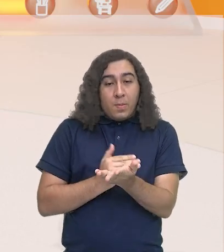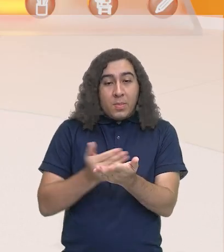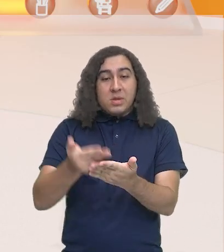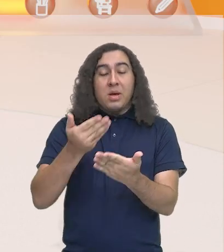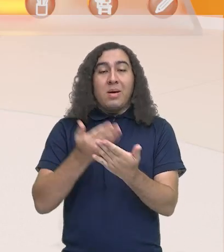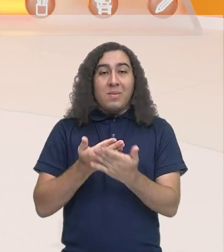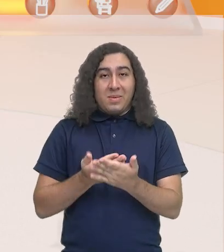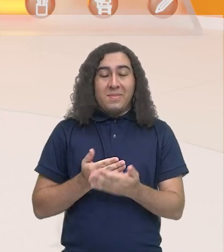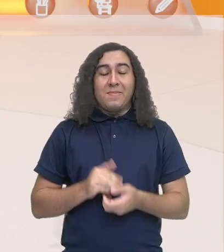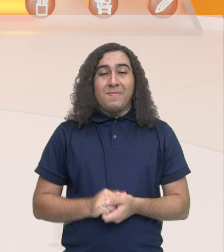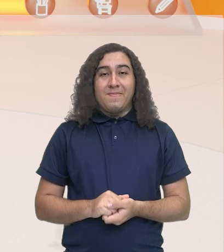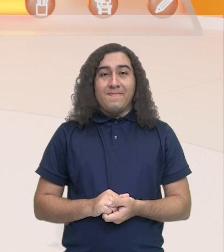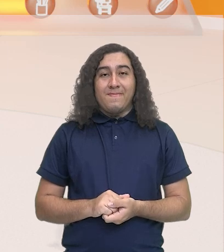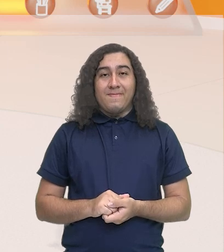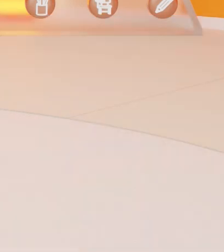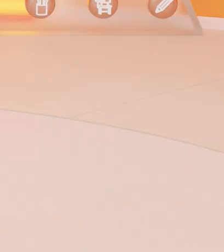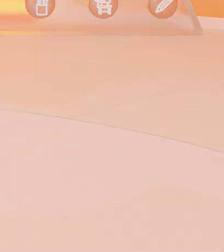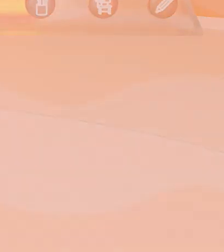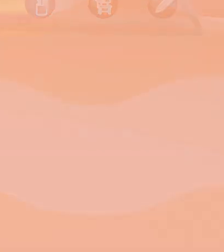a nossa aula.